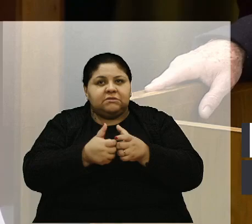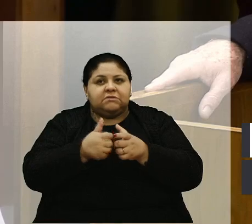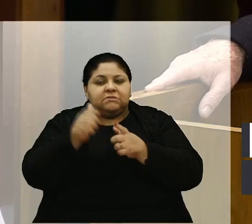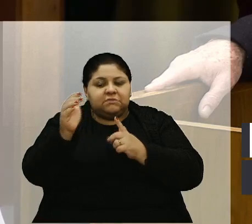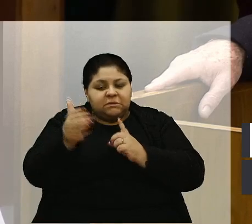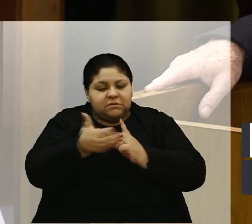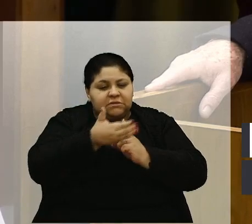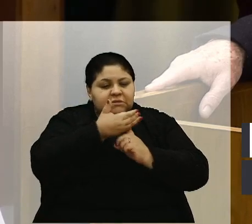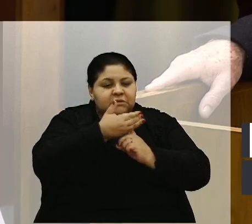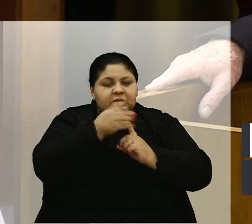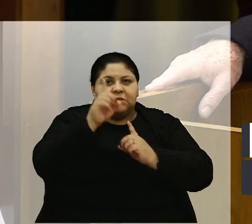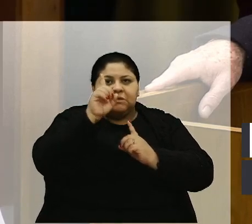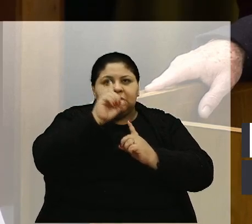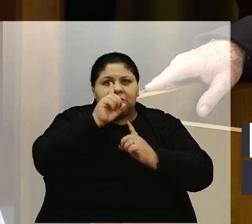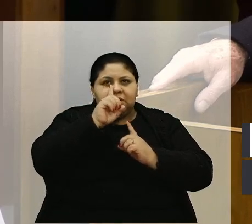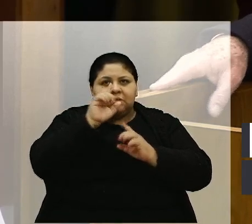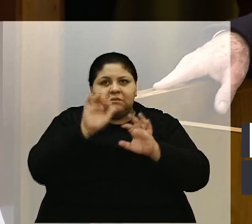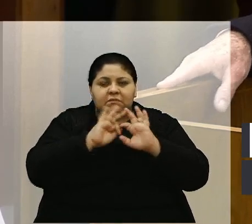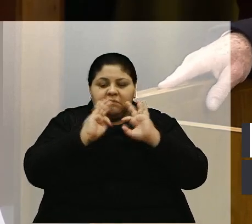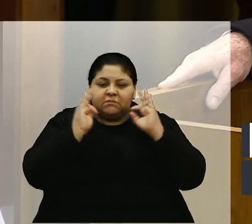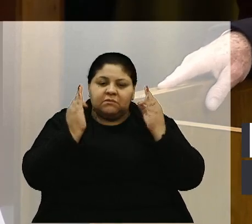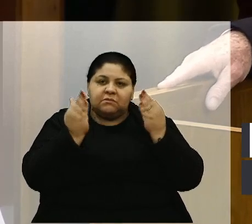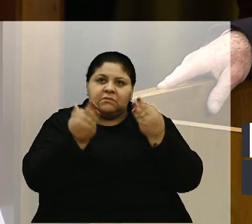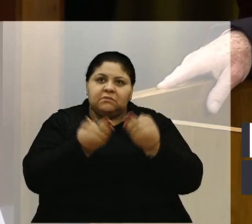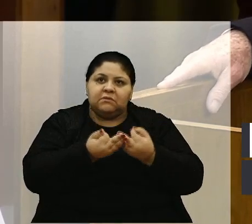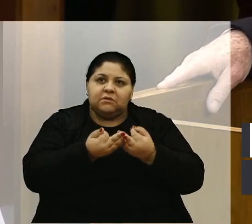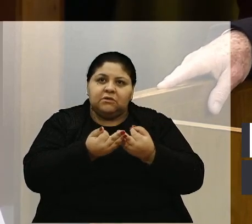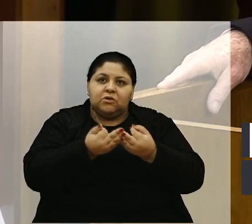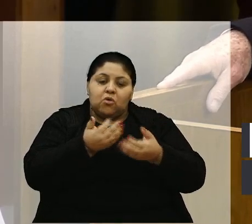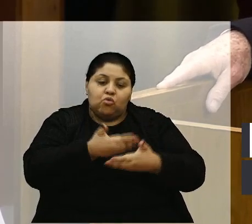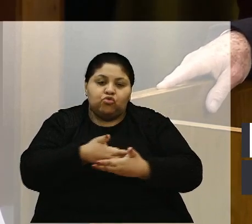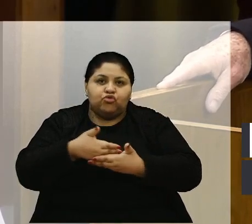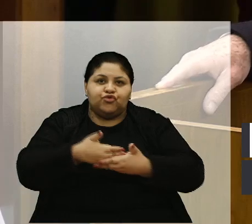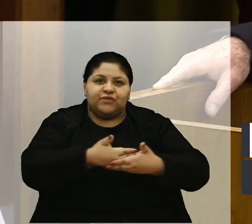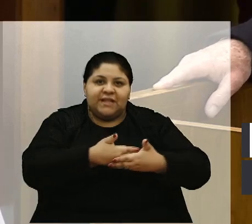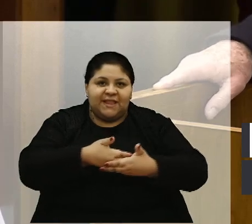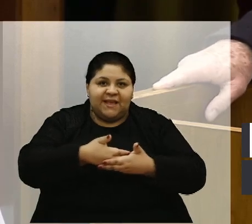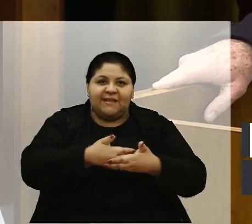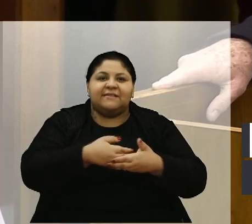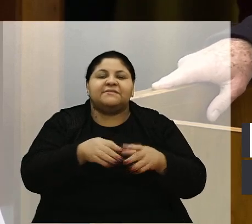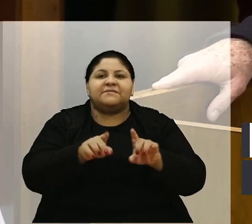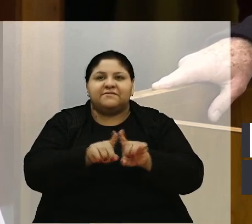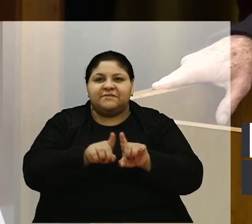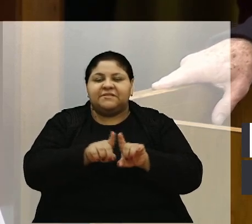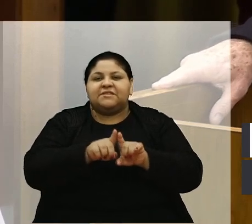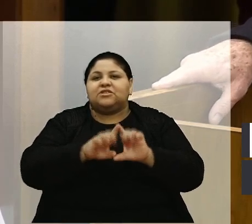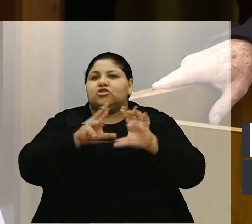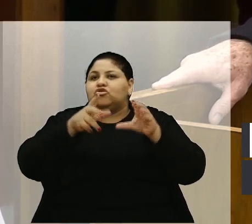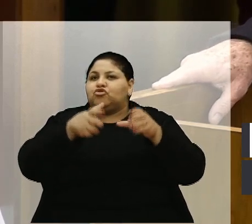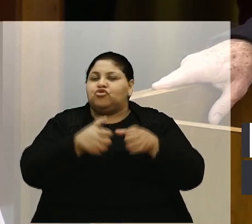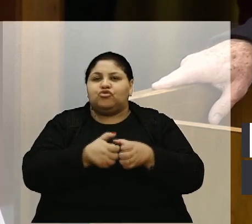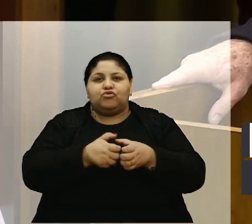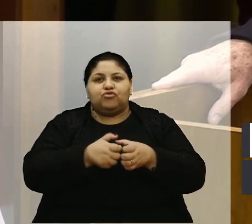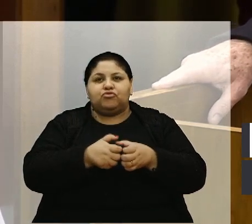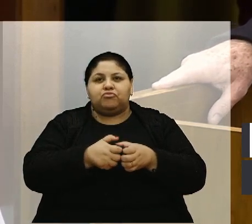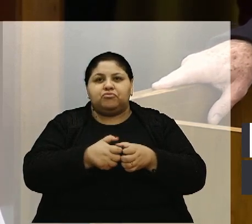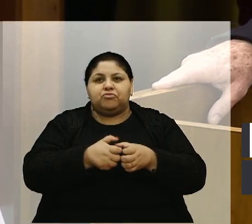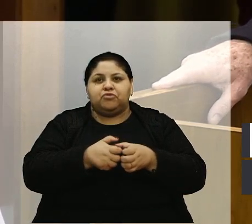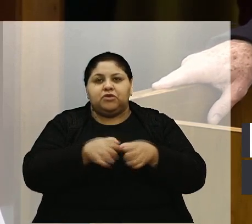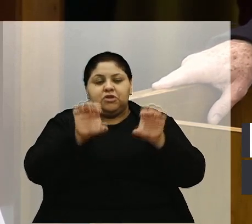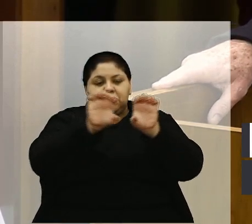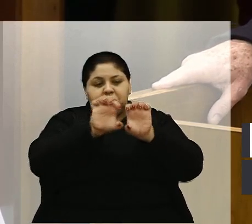as mães, os familiares, os nenês, os bebês, terão todas as condições de